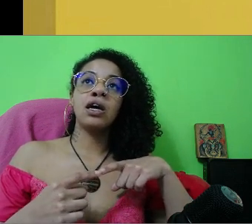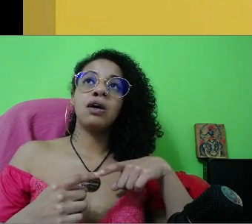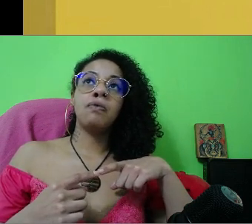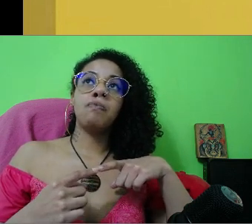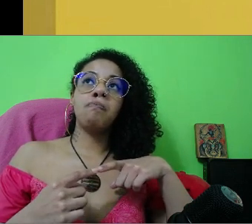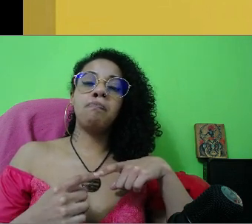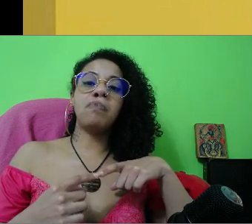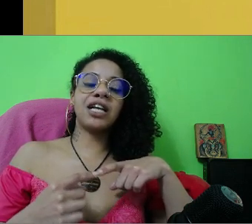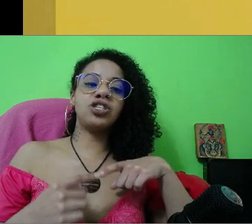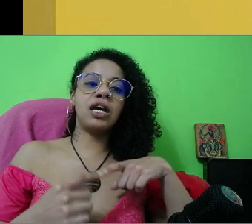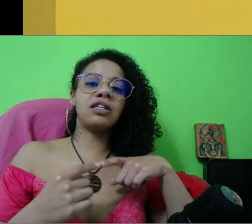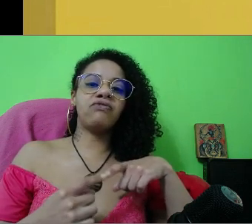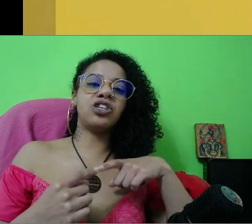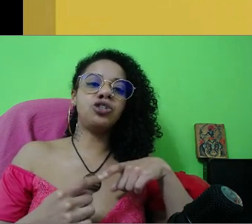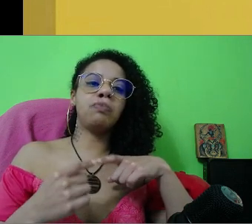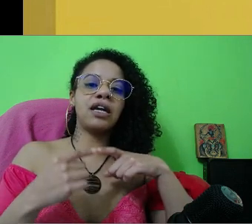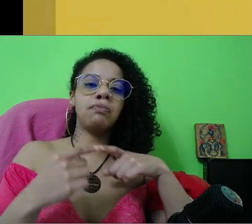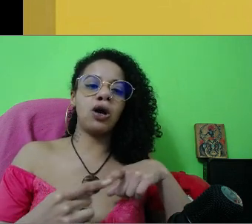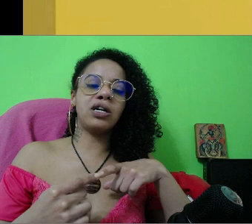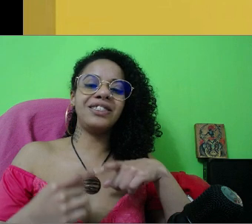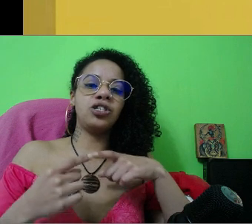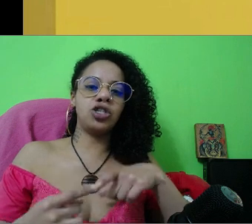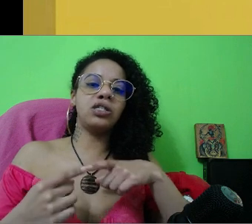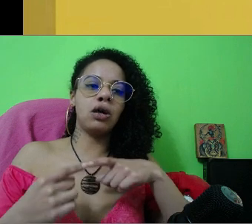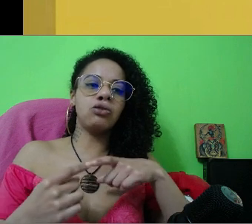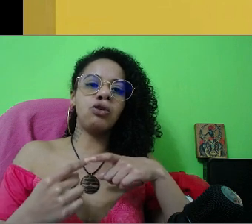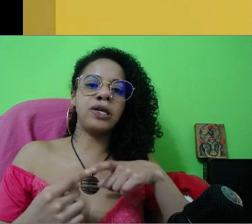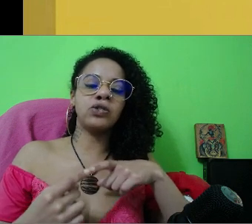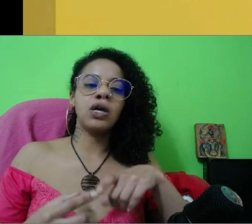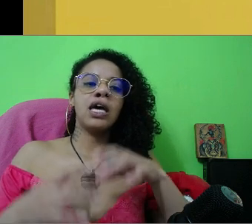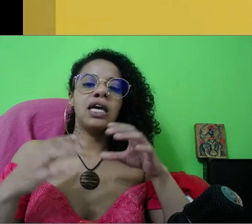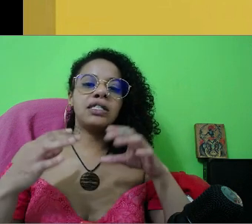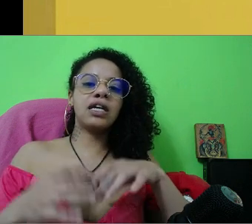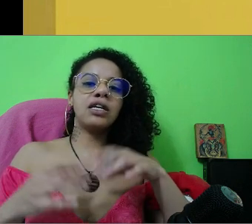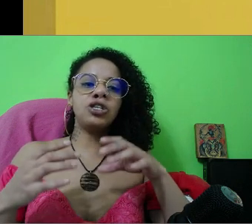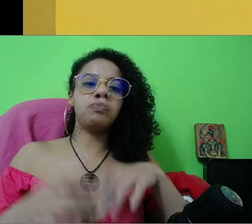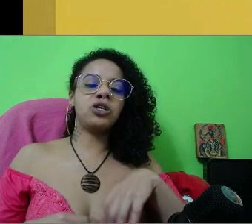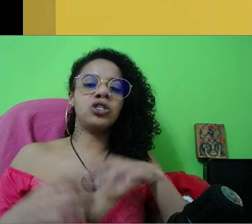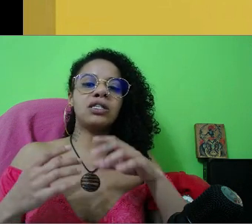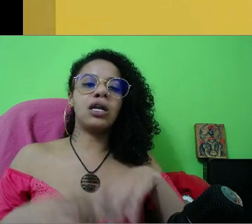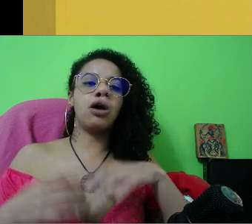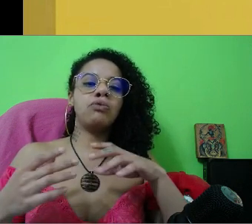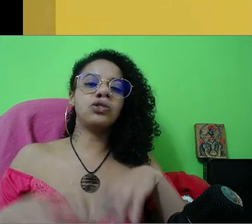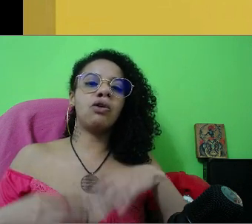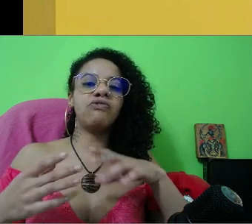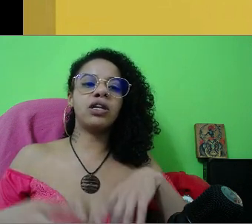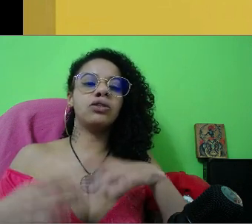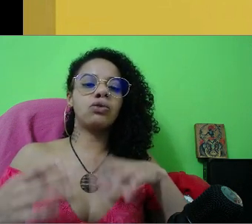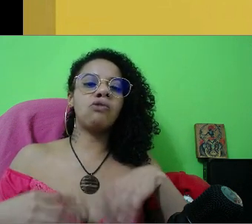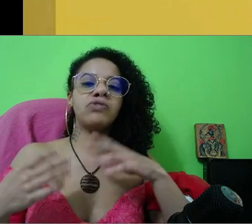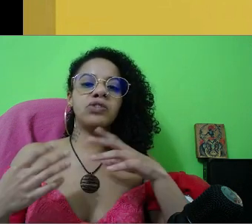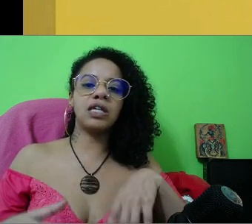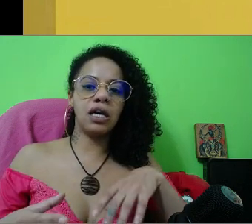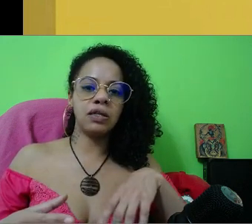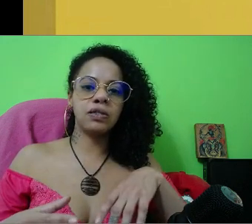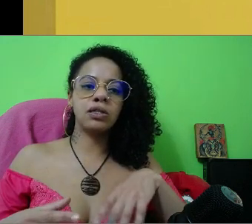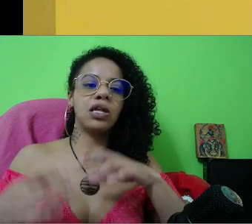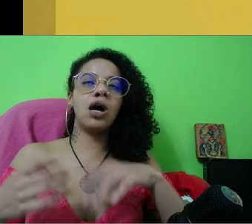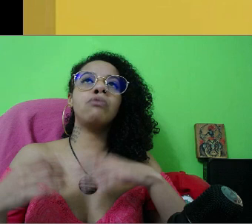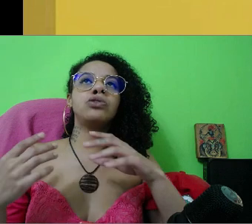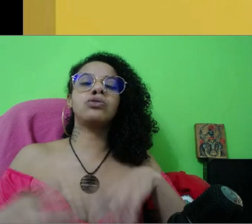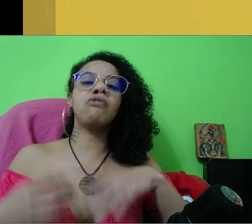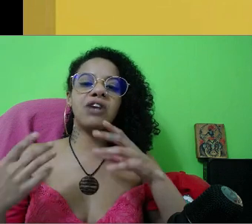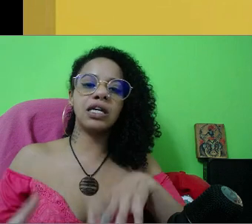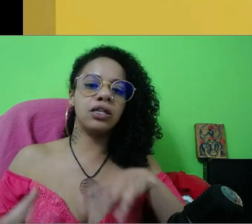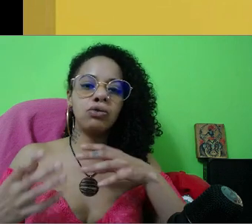é a direita veste black blocks e disse logo no começo esquerda não estou falando com vocês